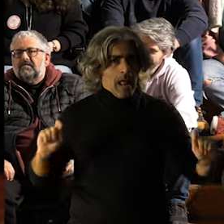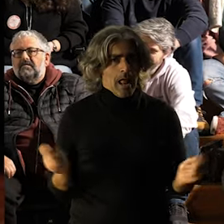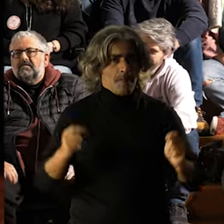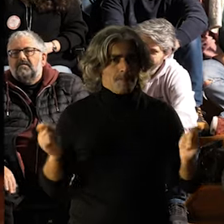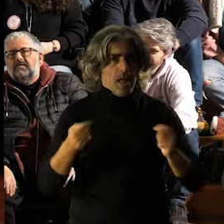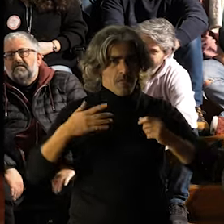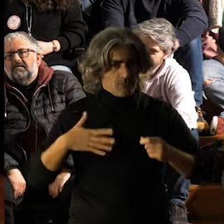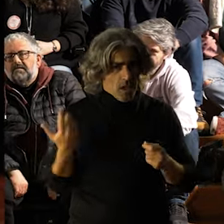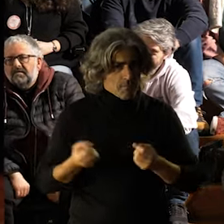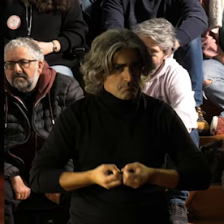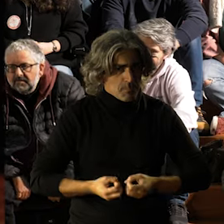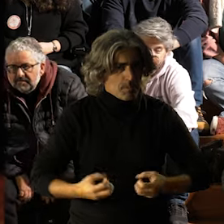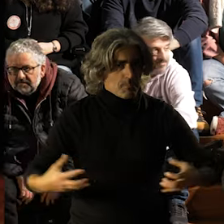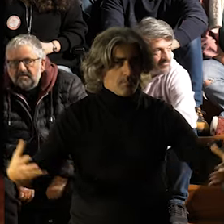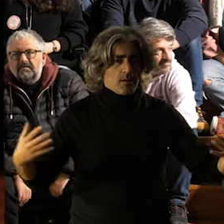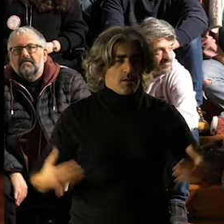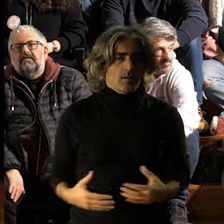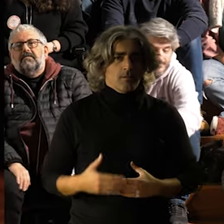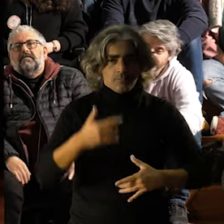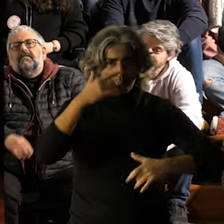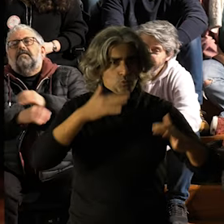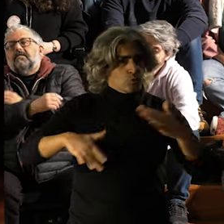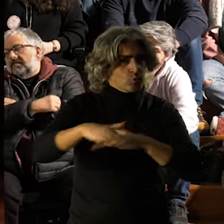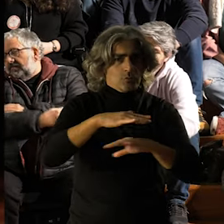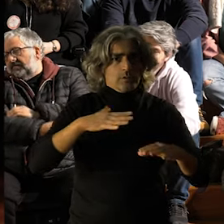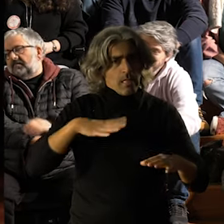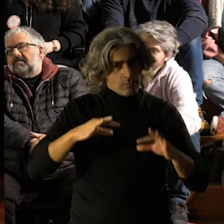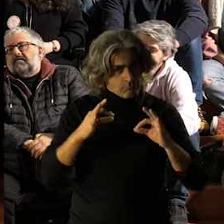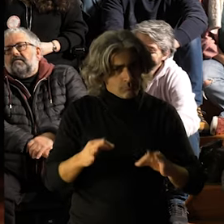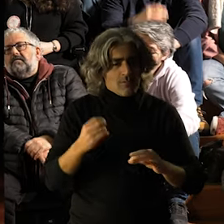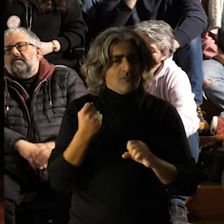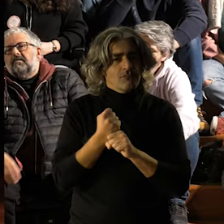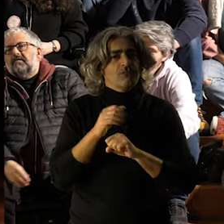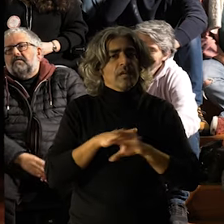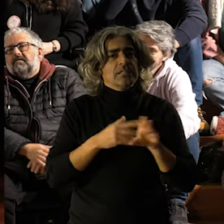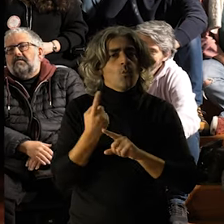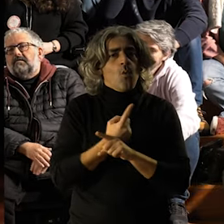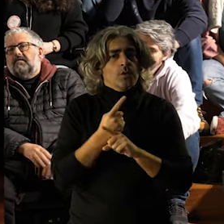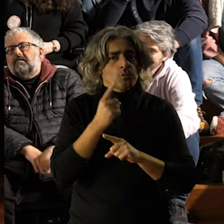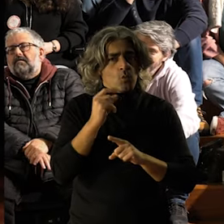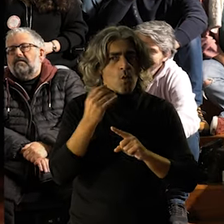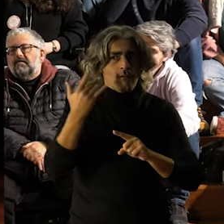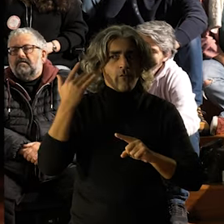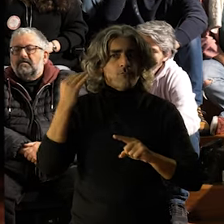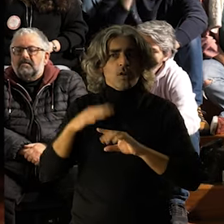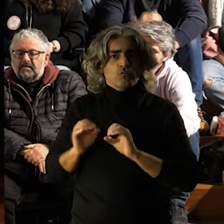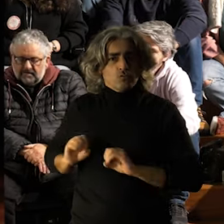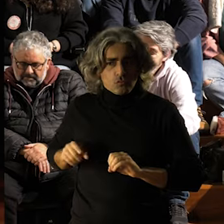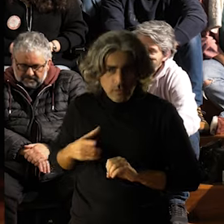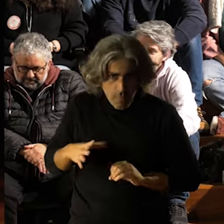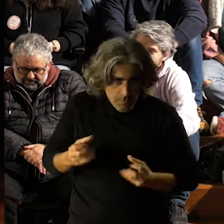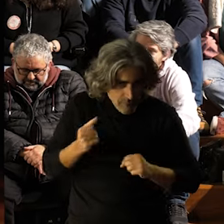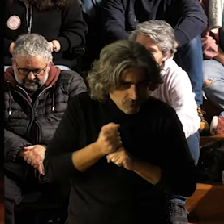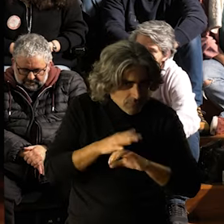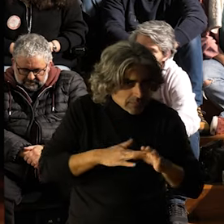a crescer. Gente quer mesmo fazer o que nunca foi feito. É verdade, temos